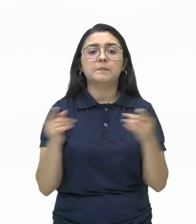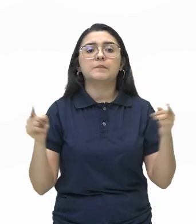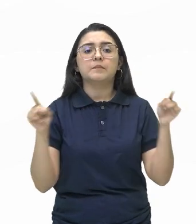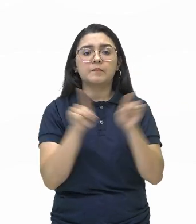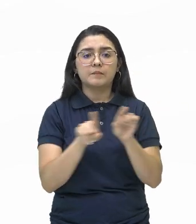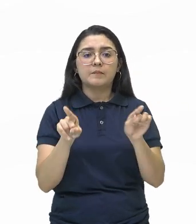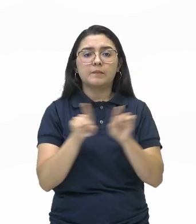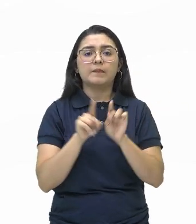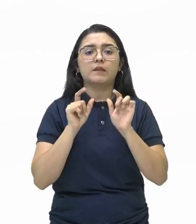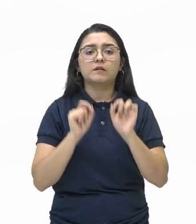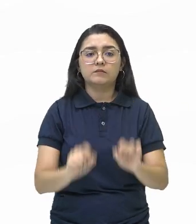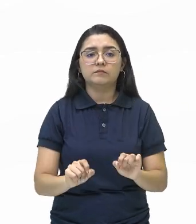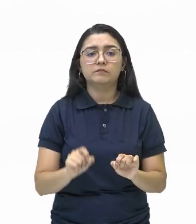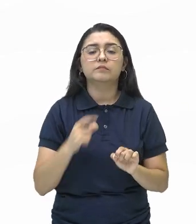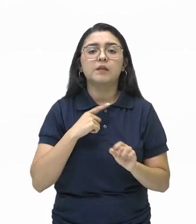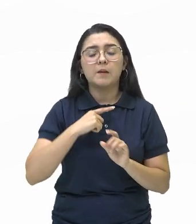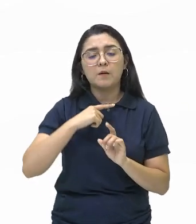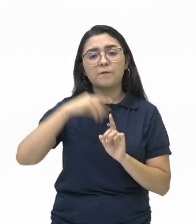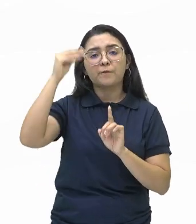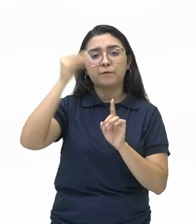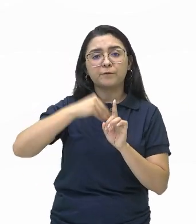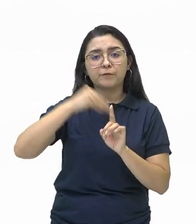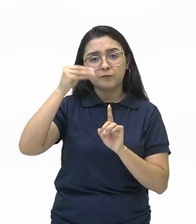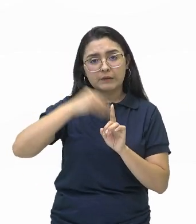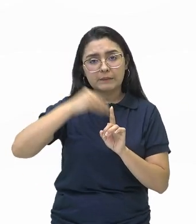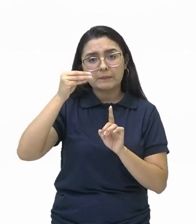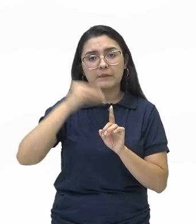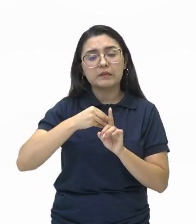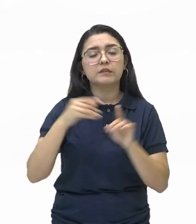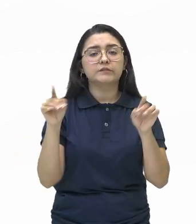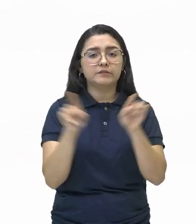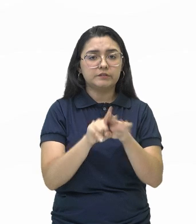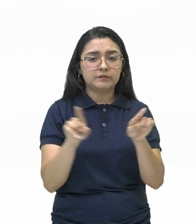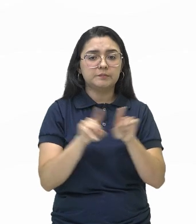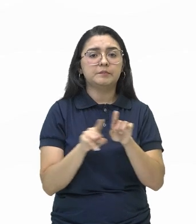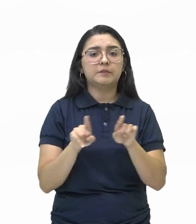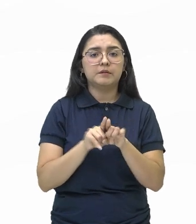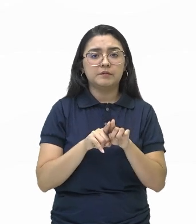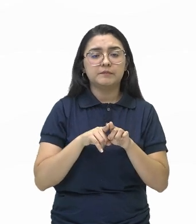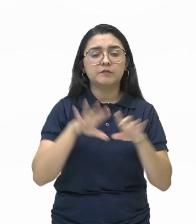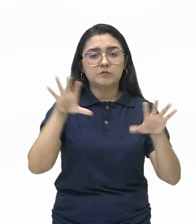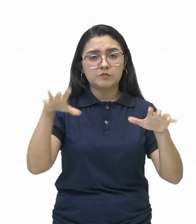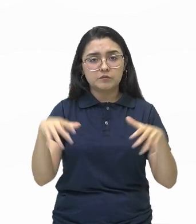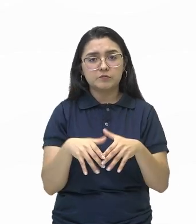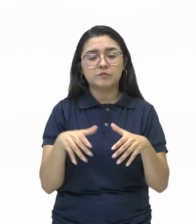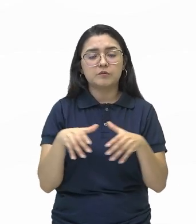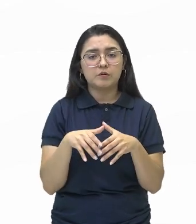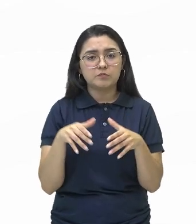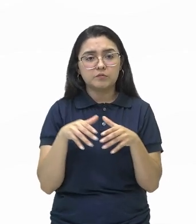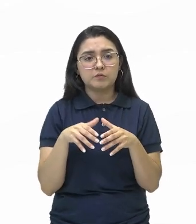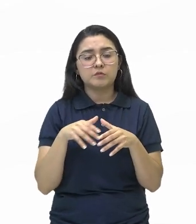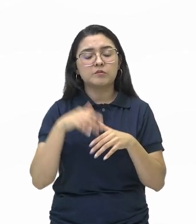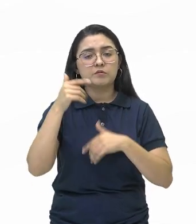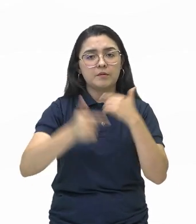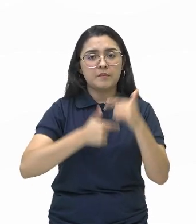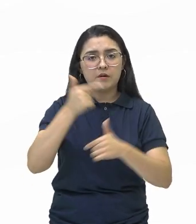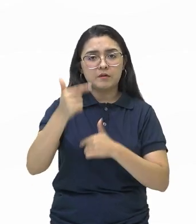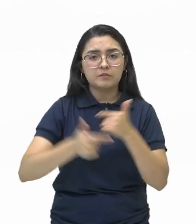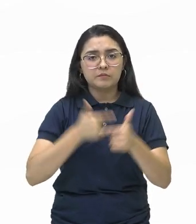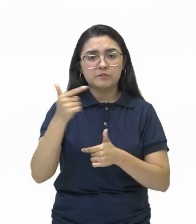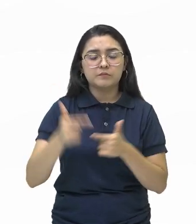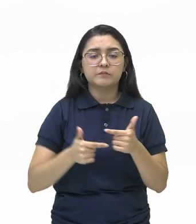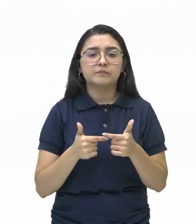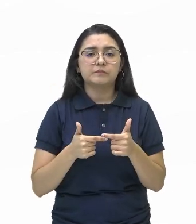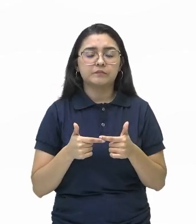também? Uma questão de uma vulnerabilidade muito maior em relação, né, aos trabalhadores,